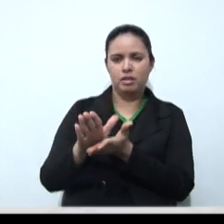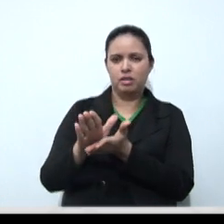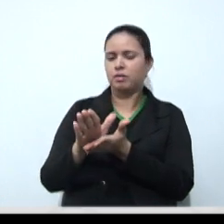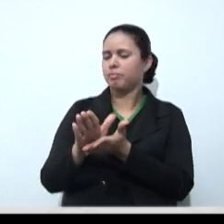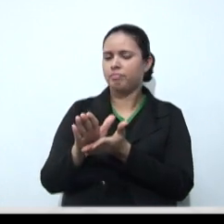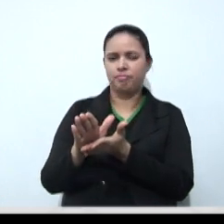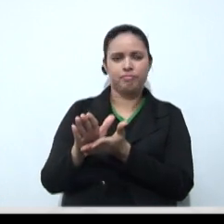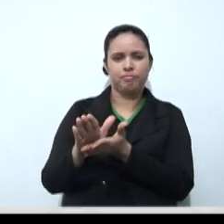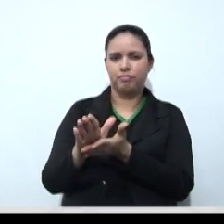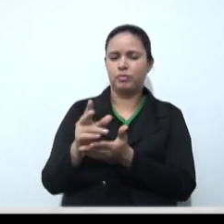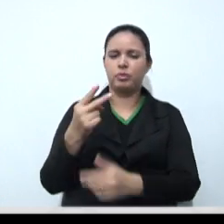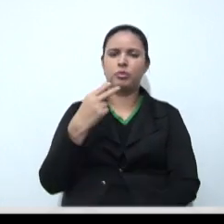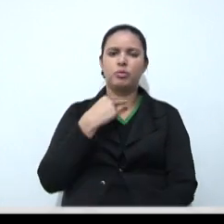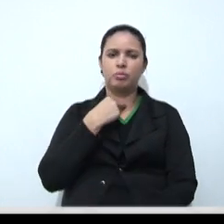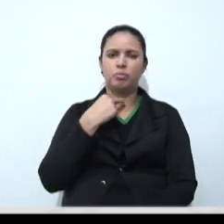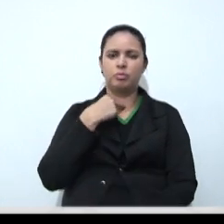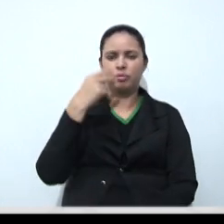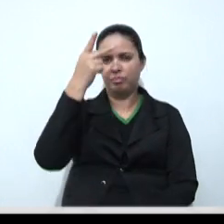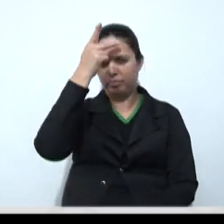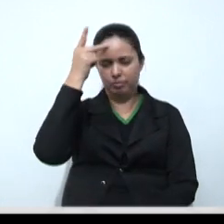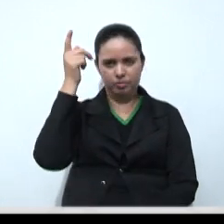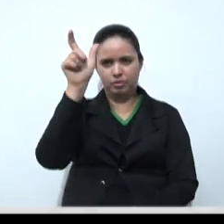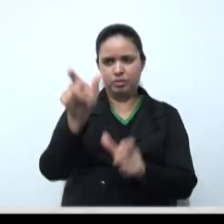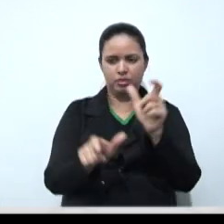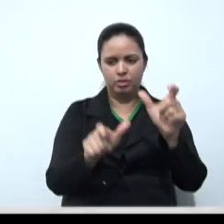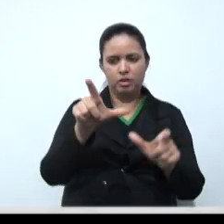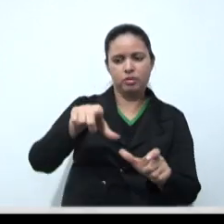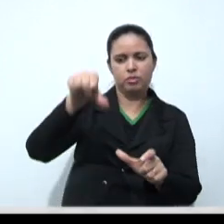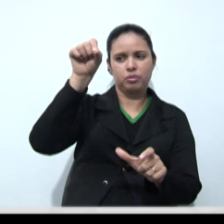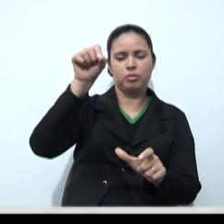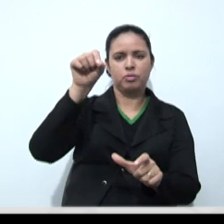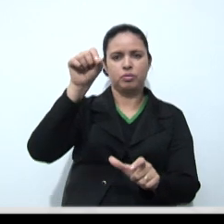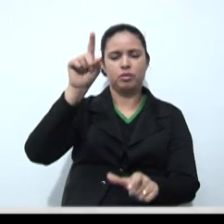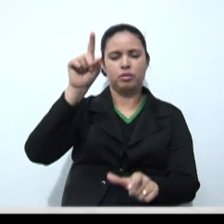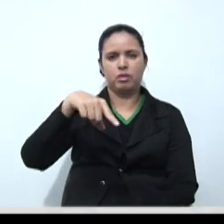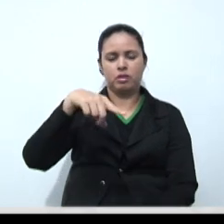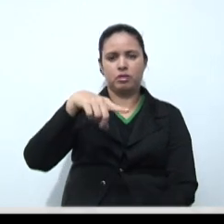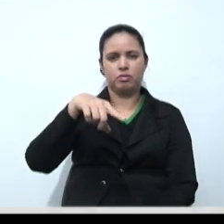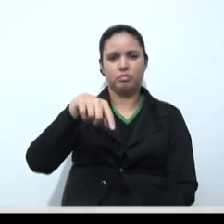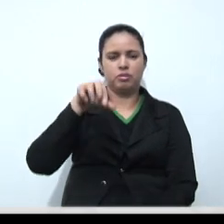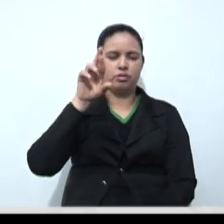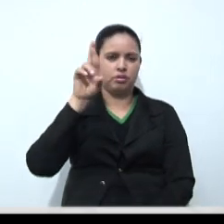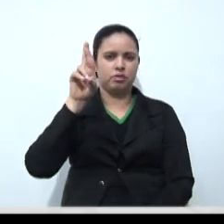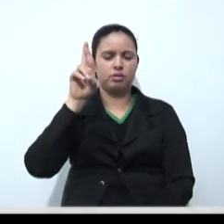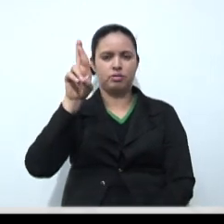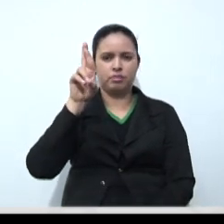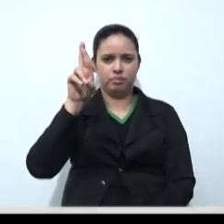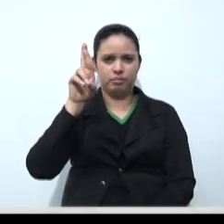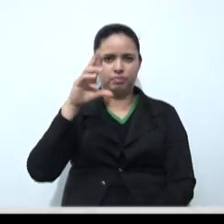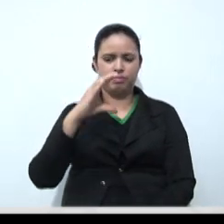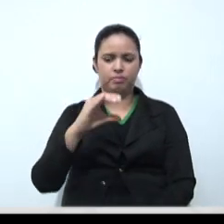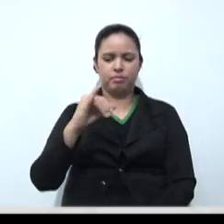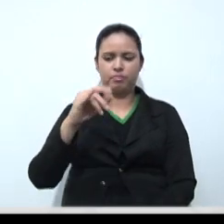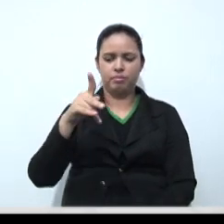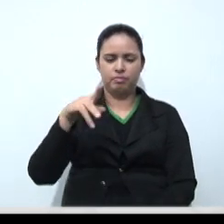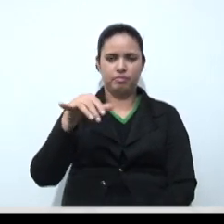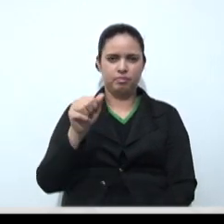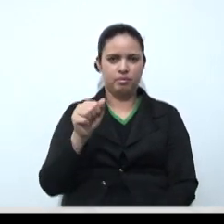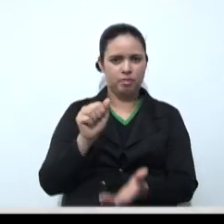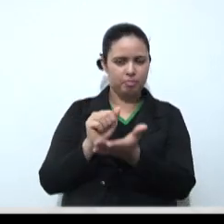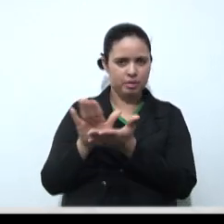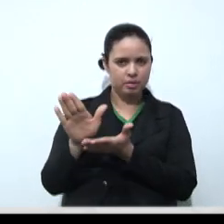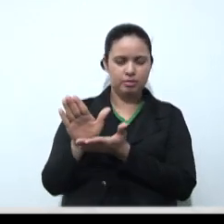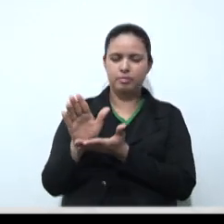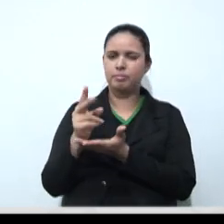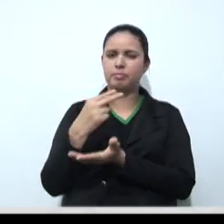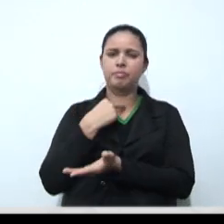justa causa do empregado eleito para cargo de direção de comissões internas de prevenção de acidente, ou seja, da CIPA,